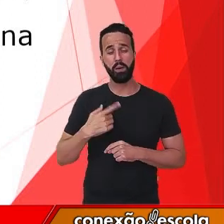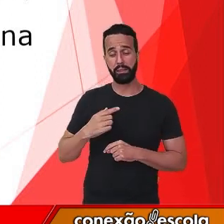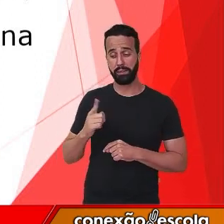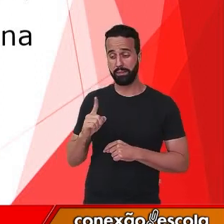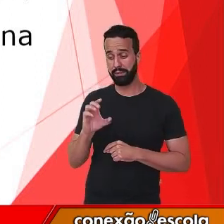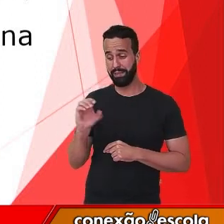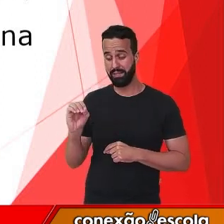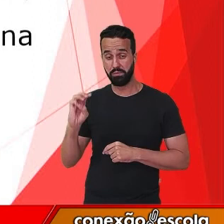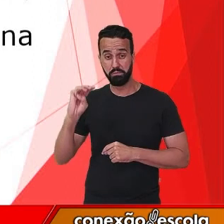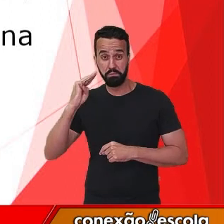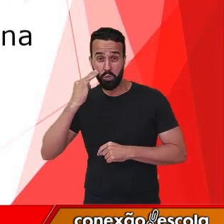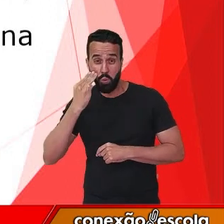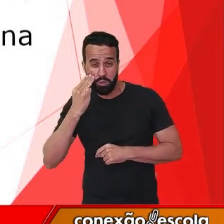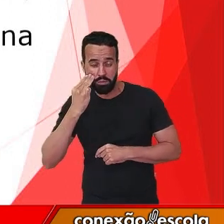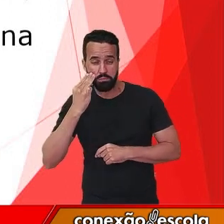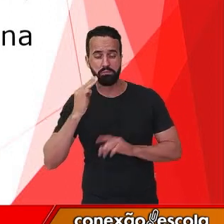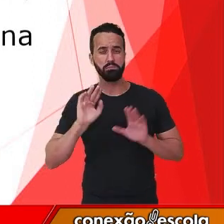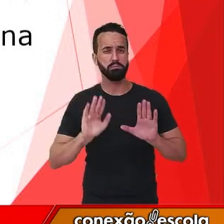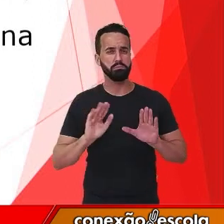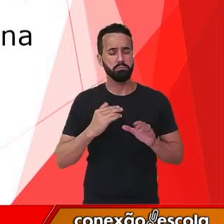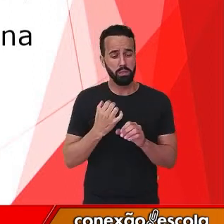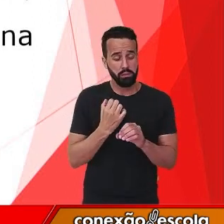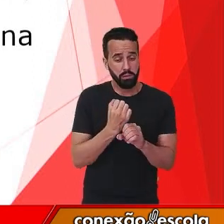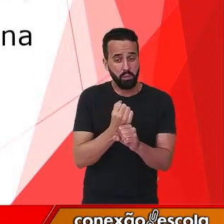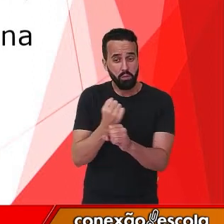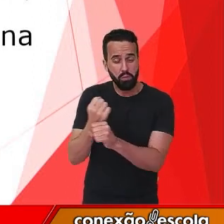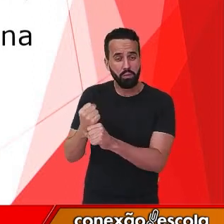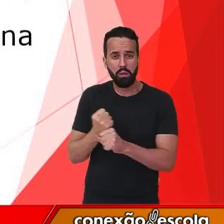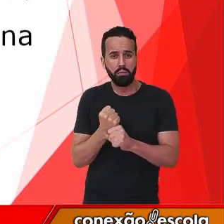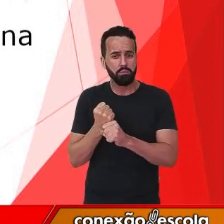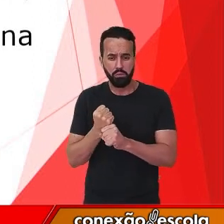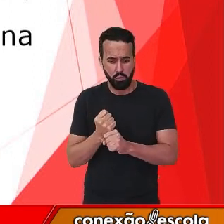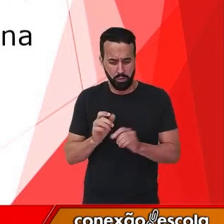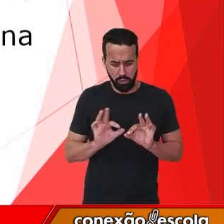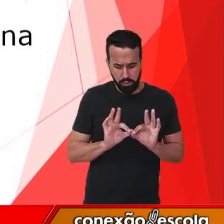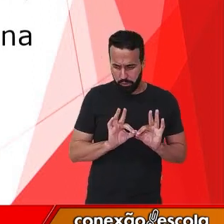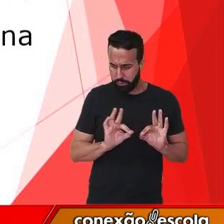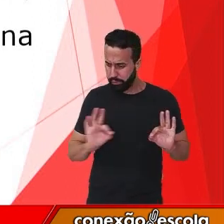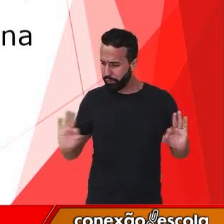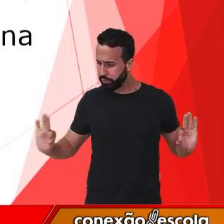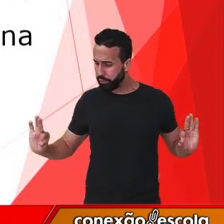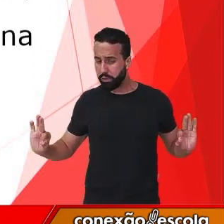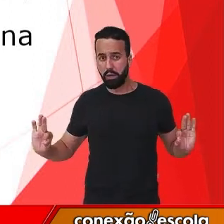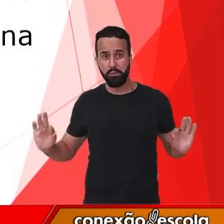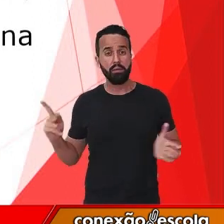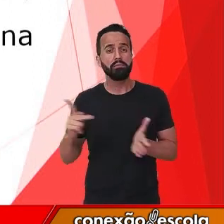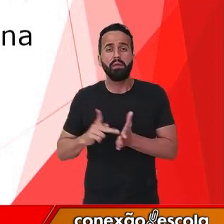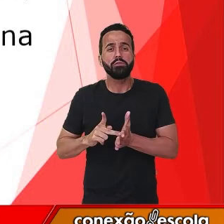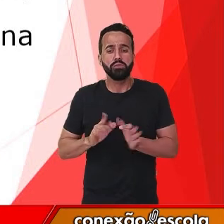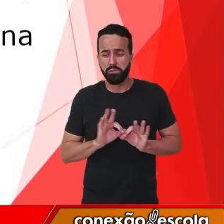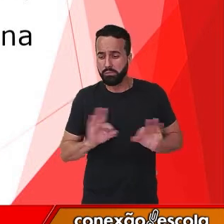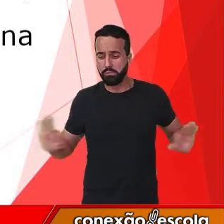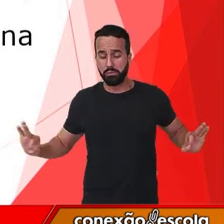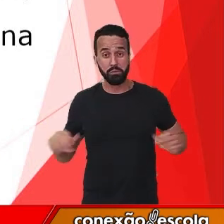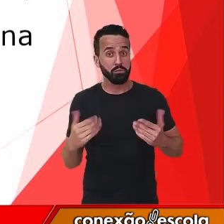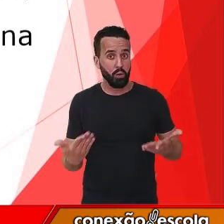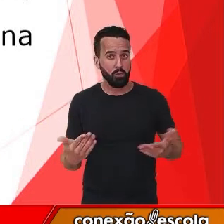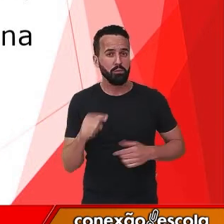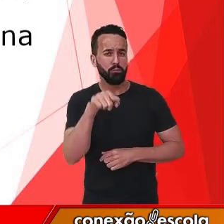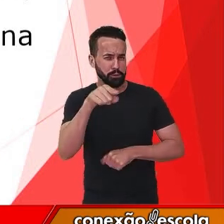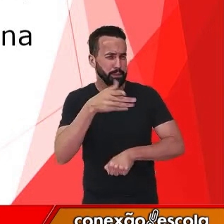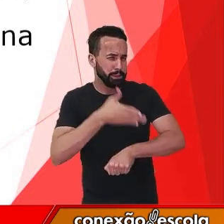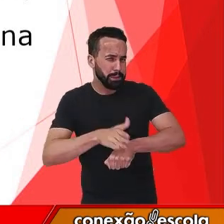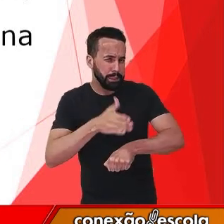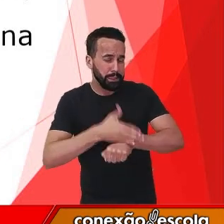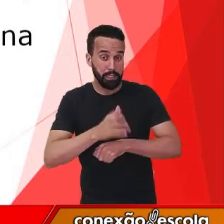centímetros sabendo disso calcule qual foi a distância percorrida na realidade então pega